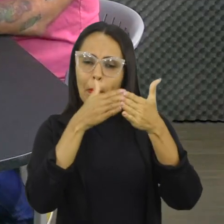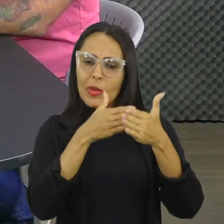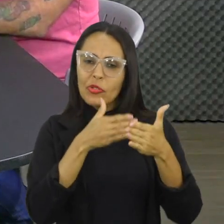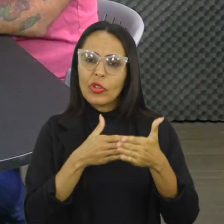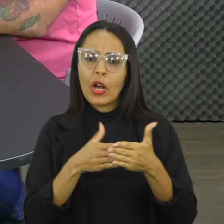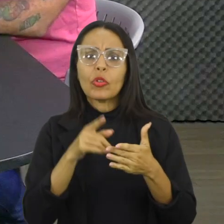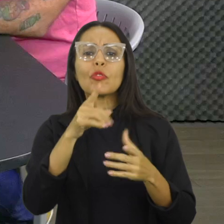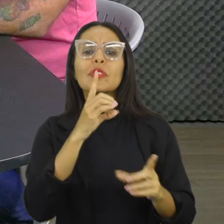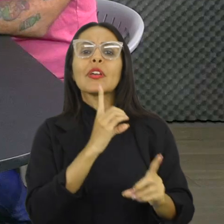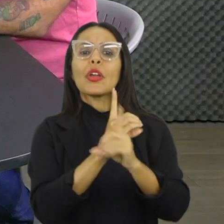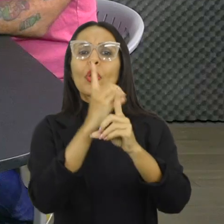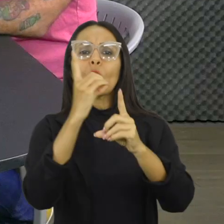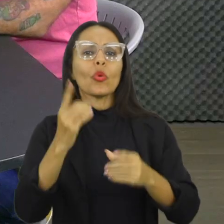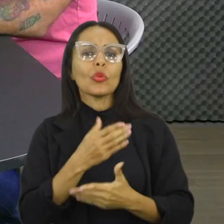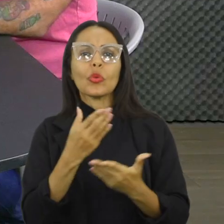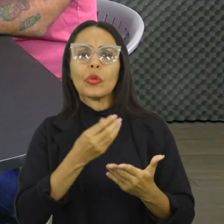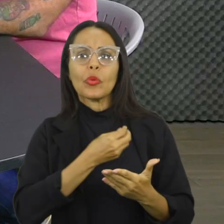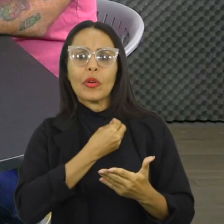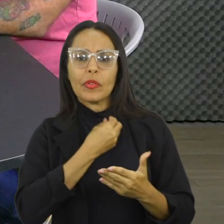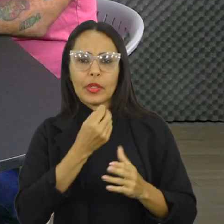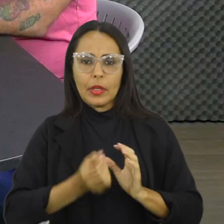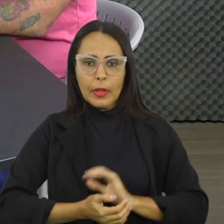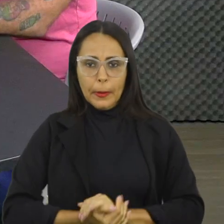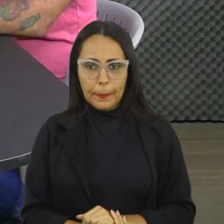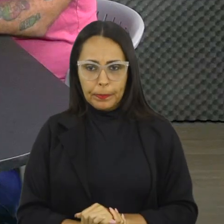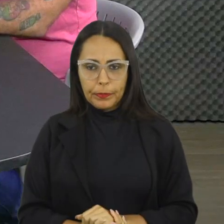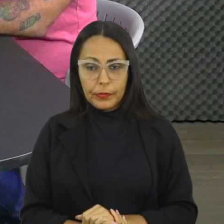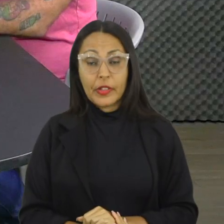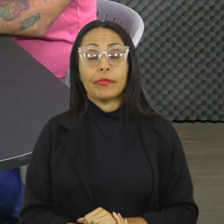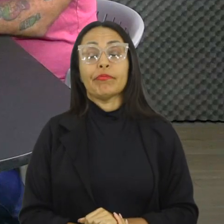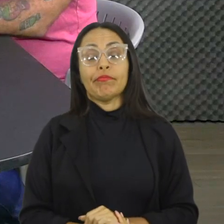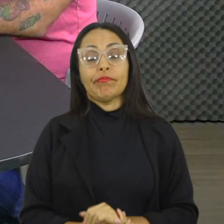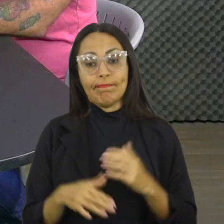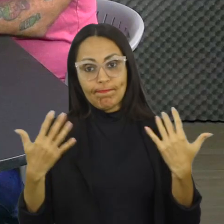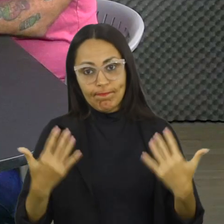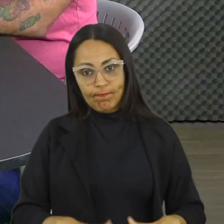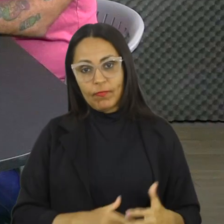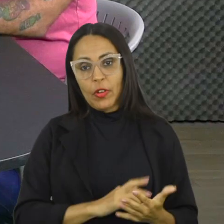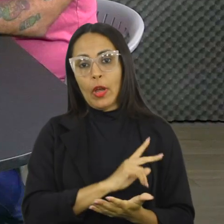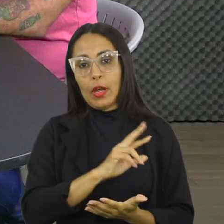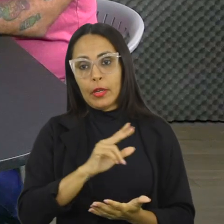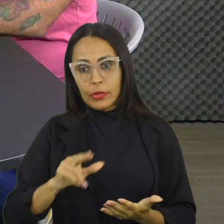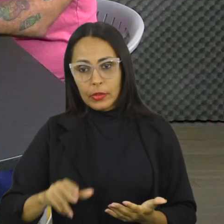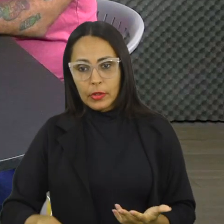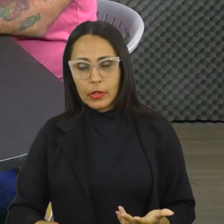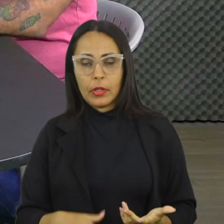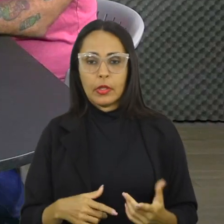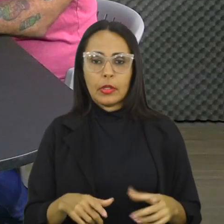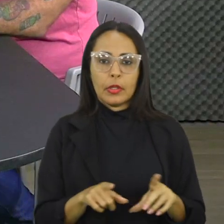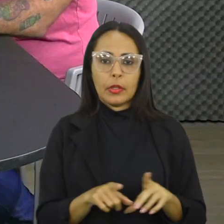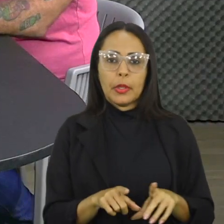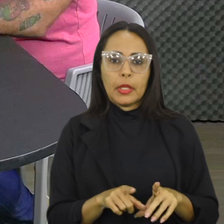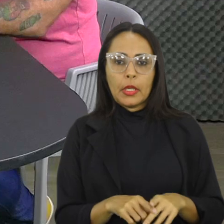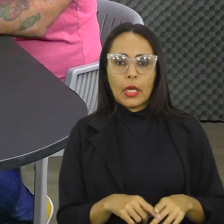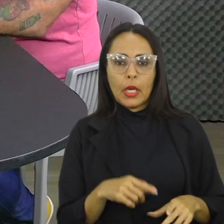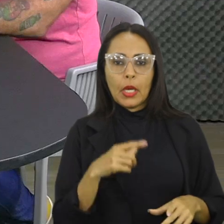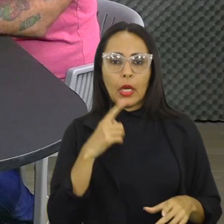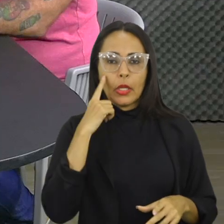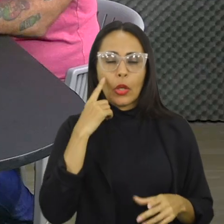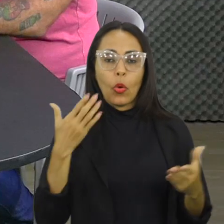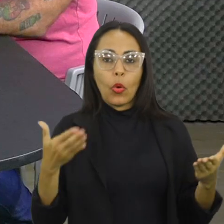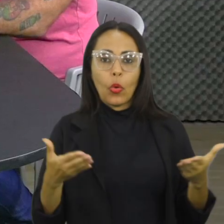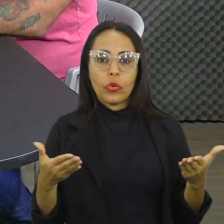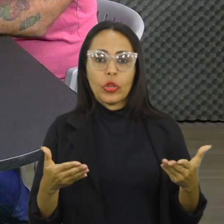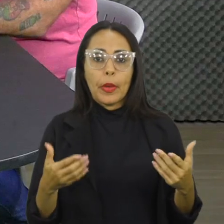obstáculos que você encontrou na tua jornada? Foram bastantes. Interessantes também, porque... Interessantes hoje,